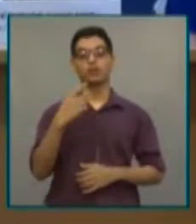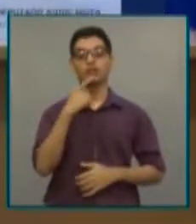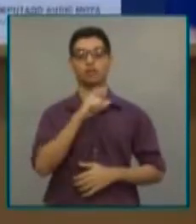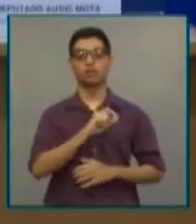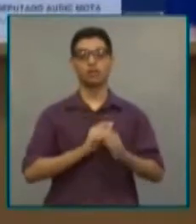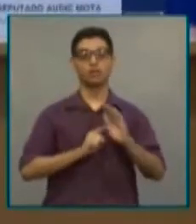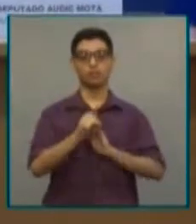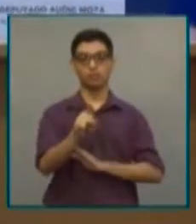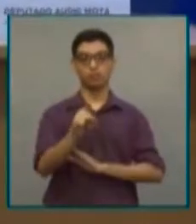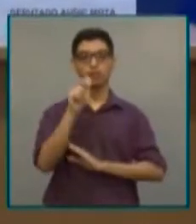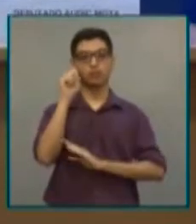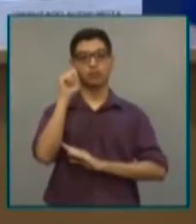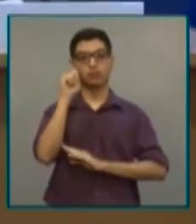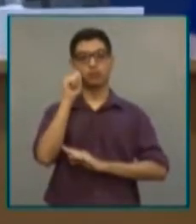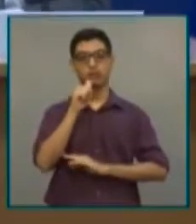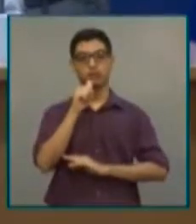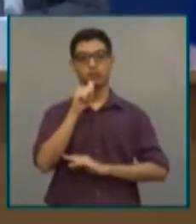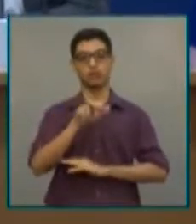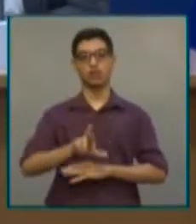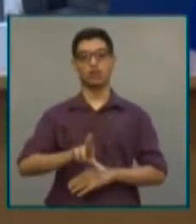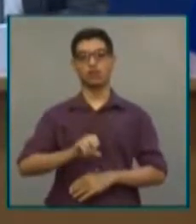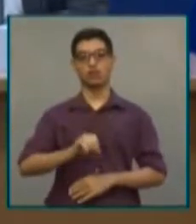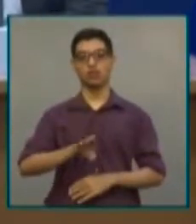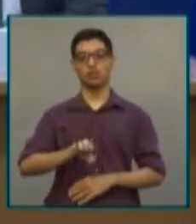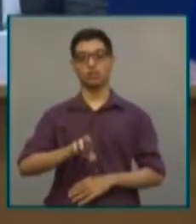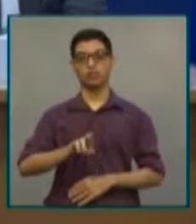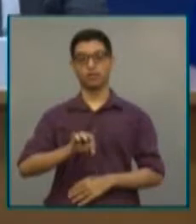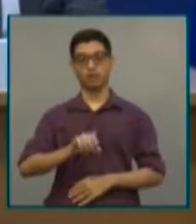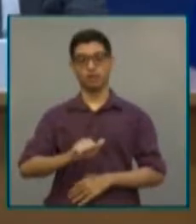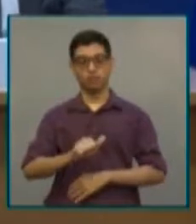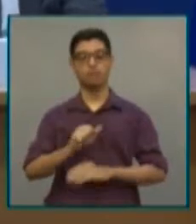pergunta é a candidata Roberta Vasques.